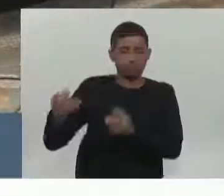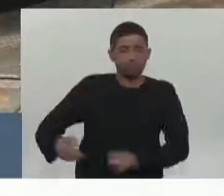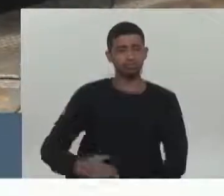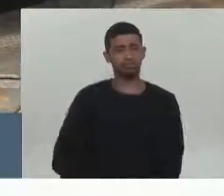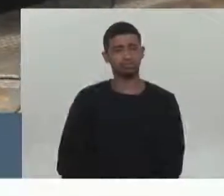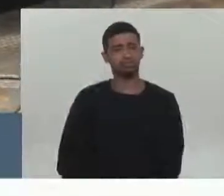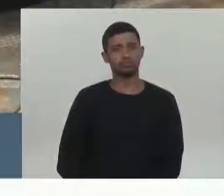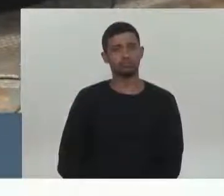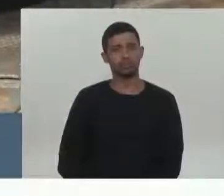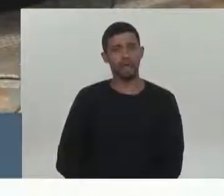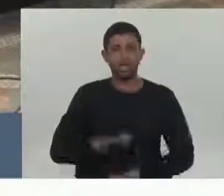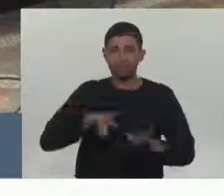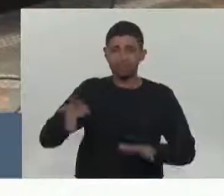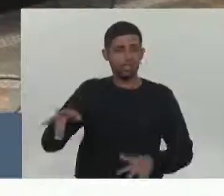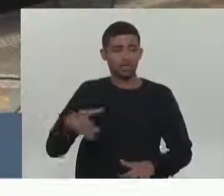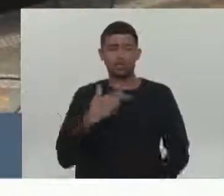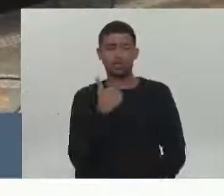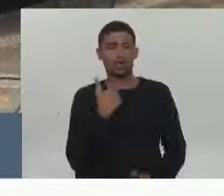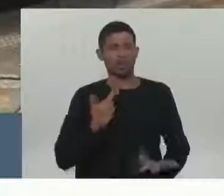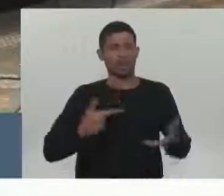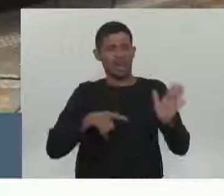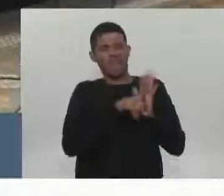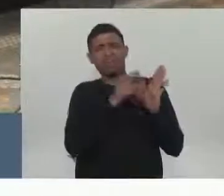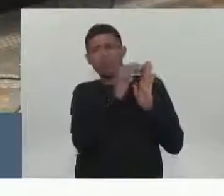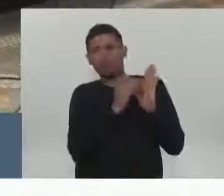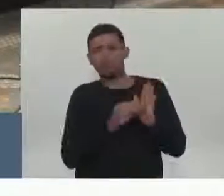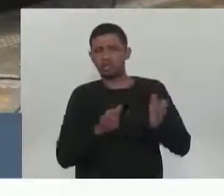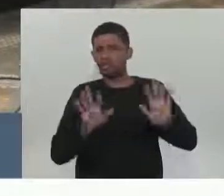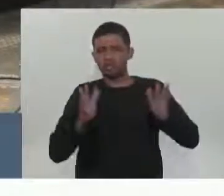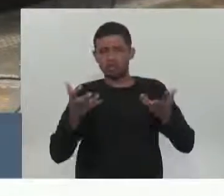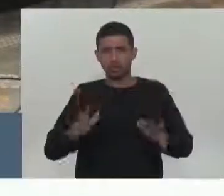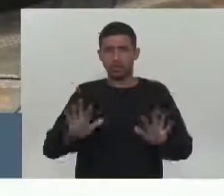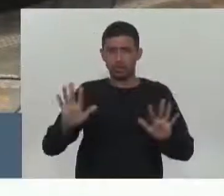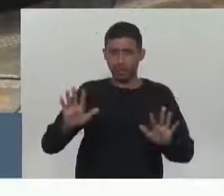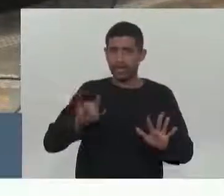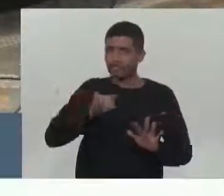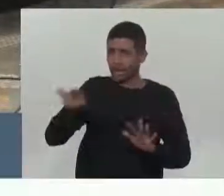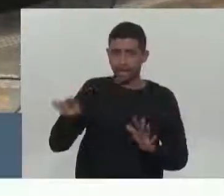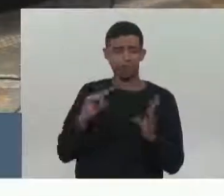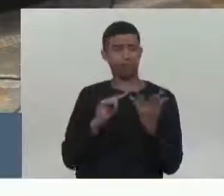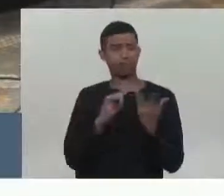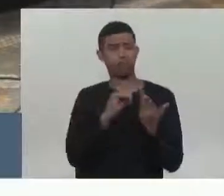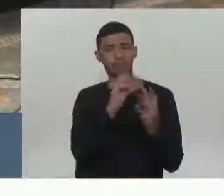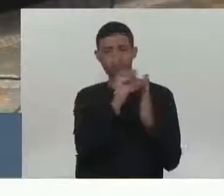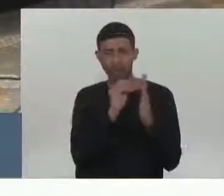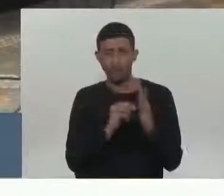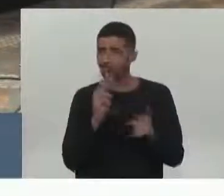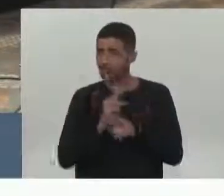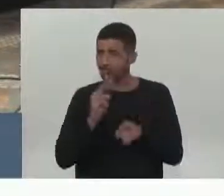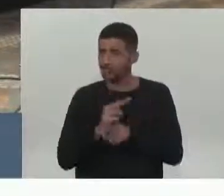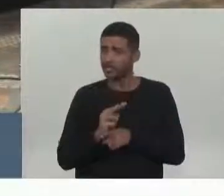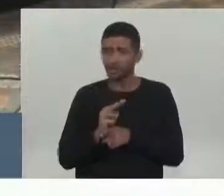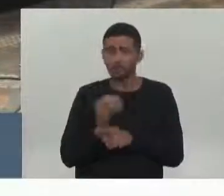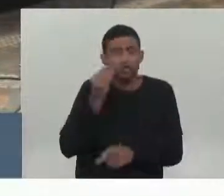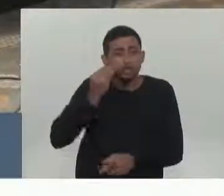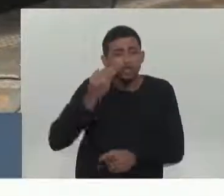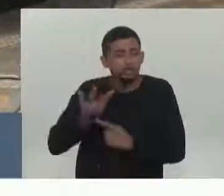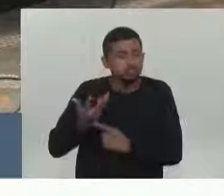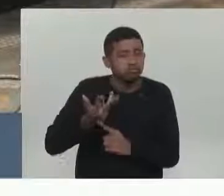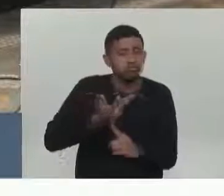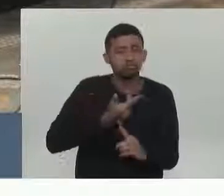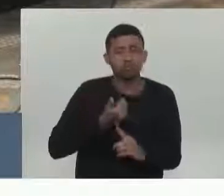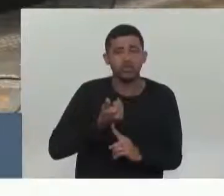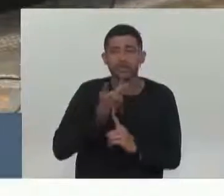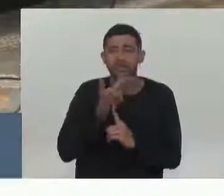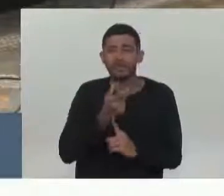Ele pode não querer que isso conste em lei, mas são pontos que ele defendeu e ele, enquanto secretário, tentou adotar no que diz